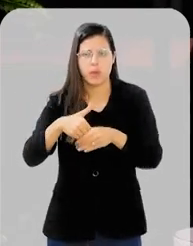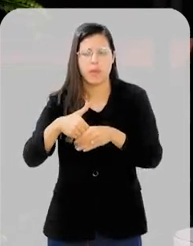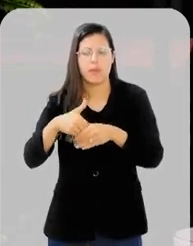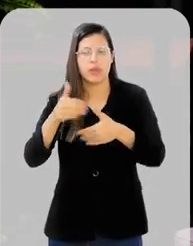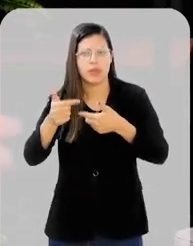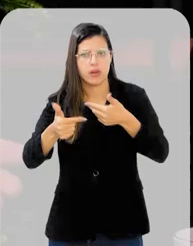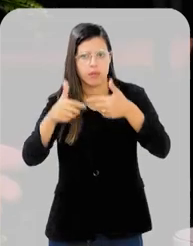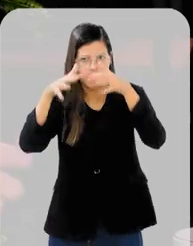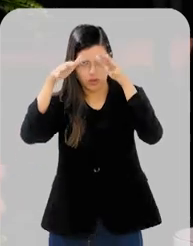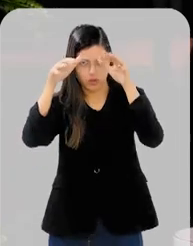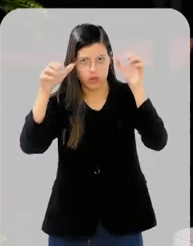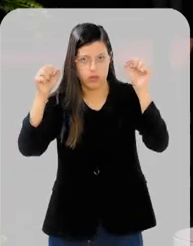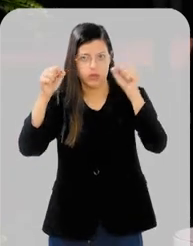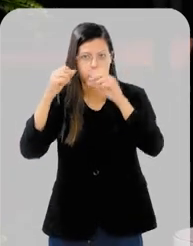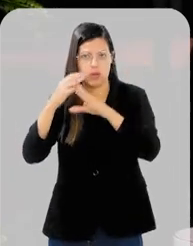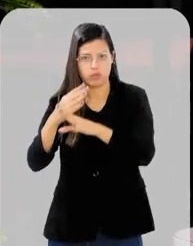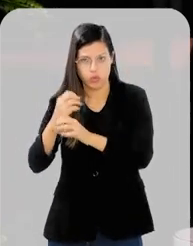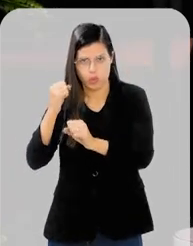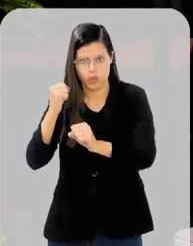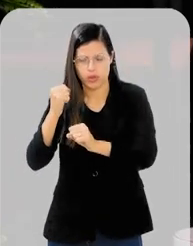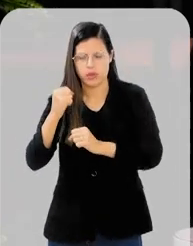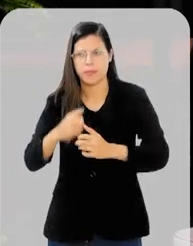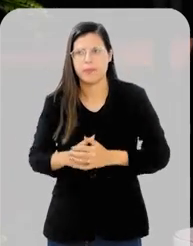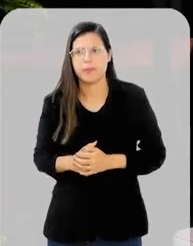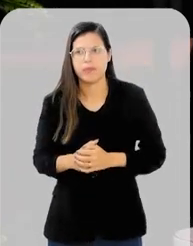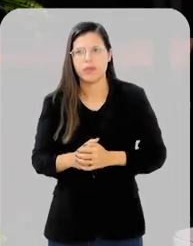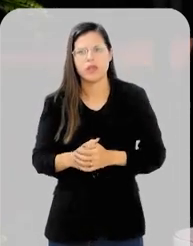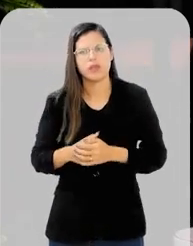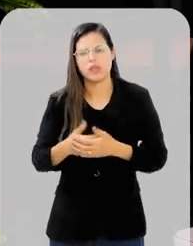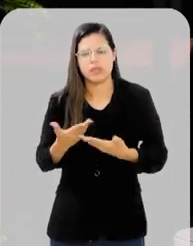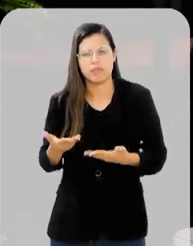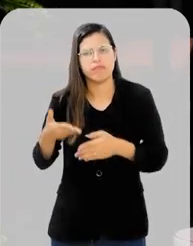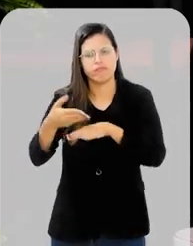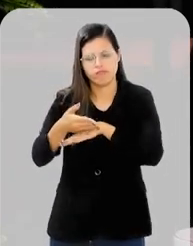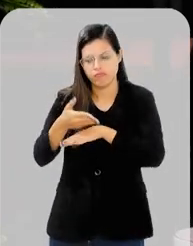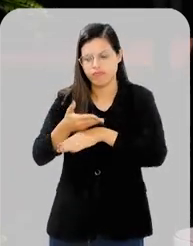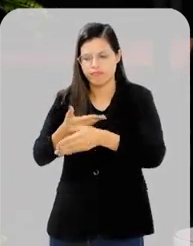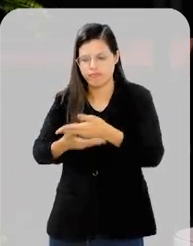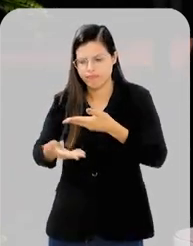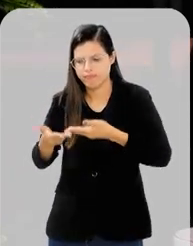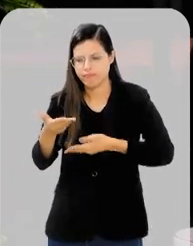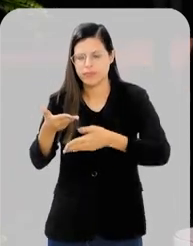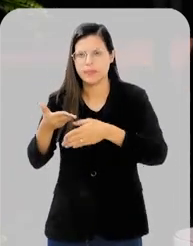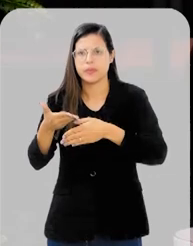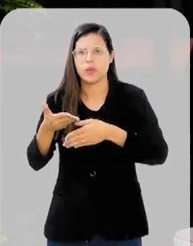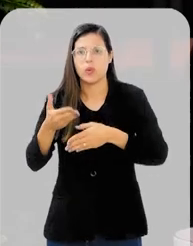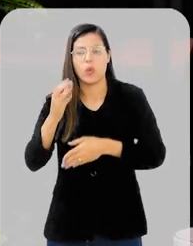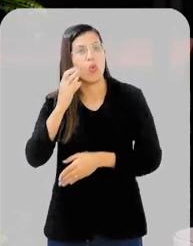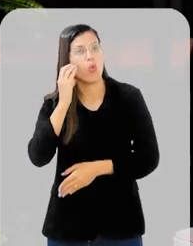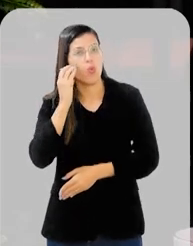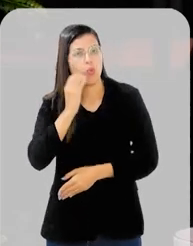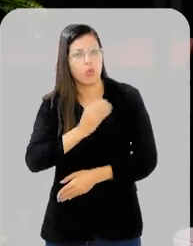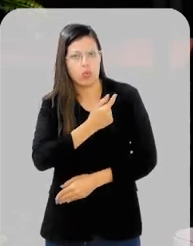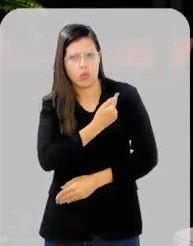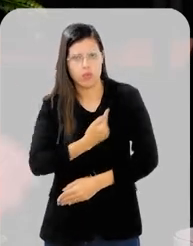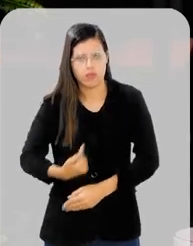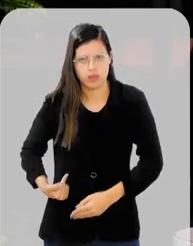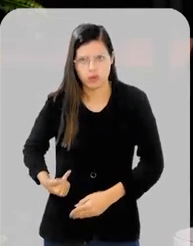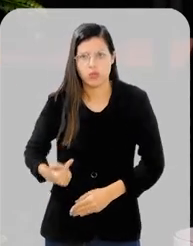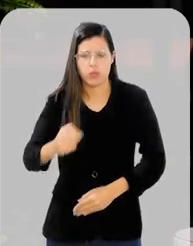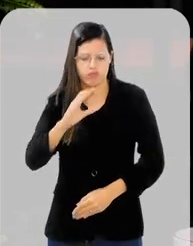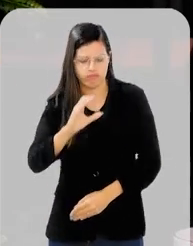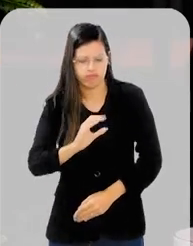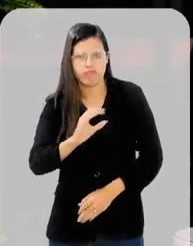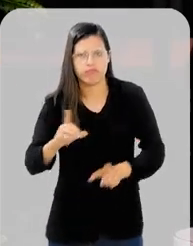para ir pro tribunal de contas eh e ele tava ainda envolto naquele processo todo o Cláudio Governador que também